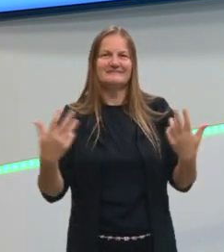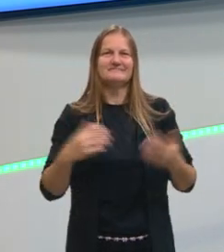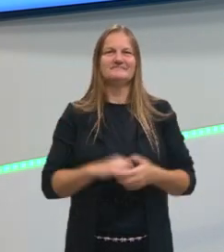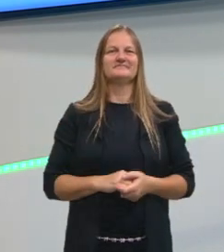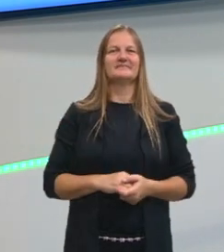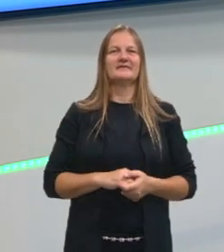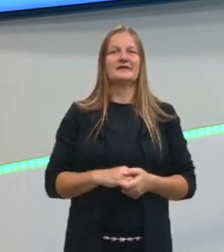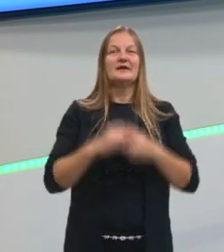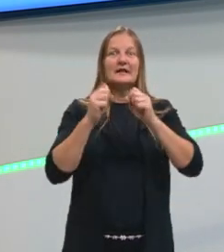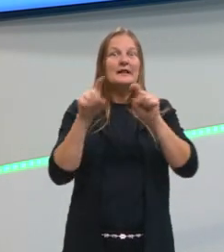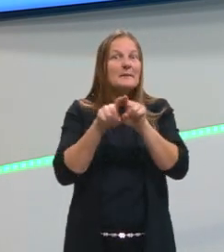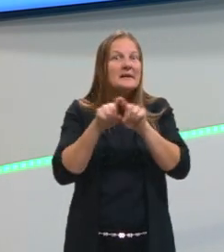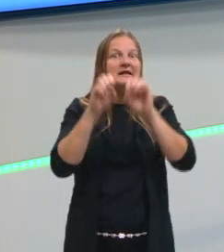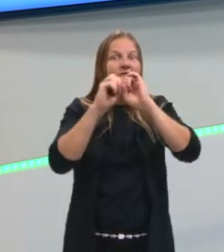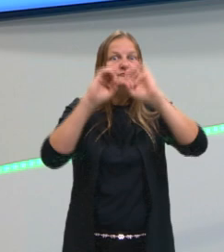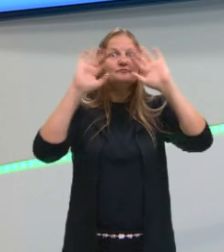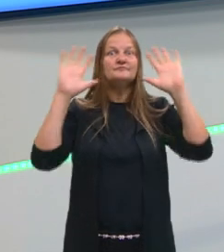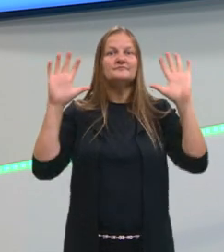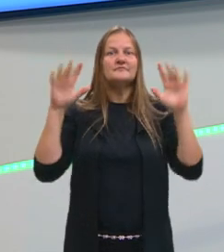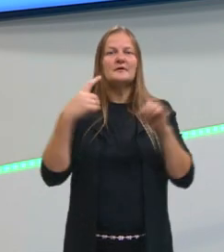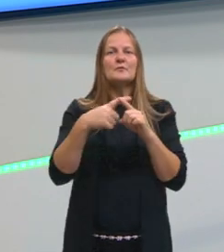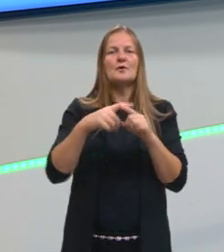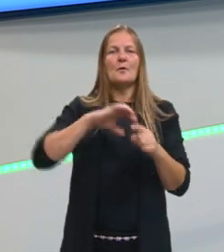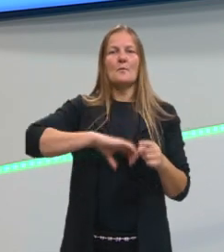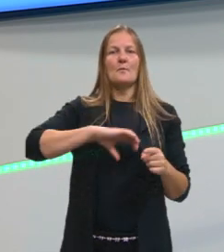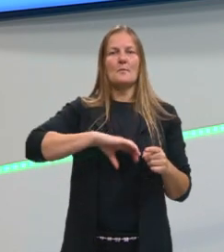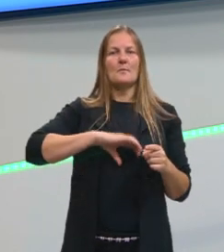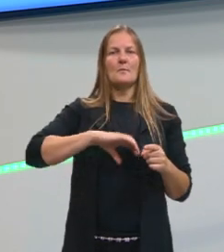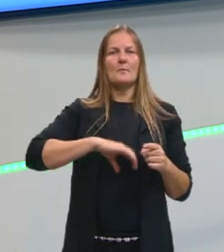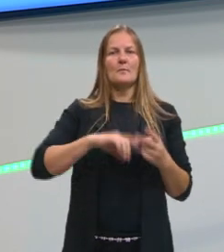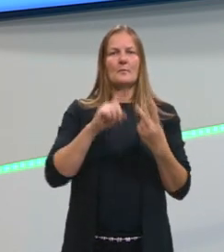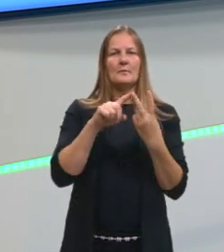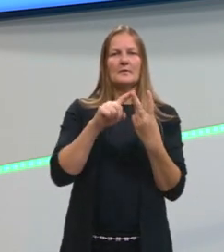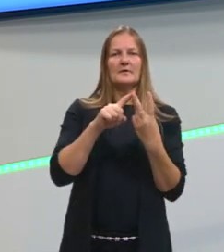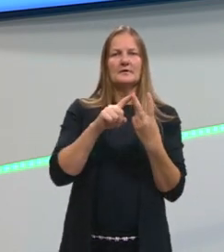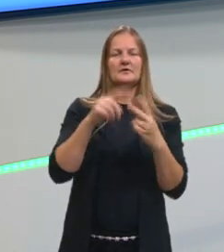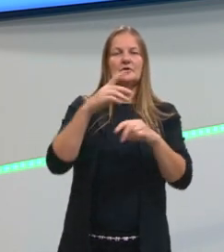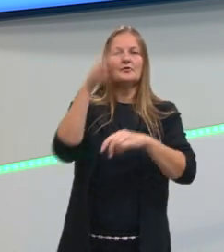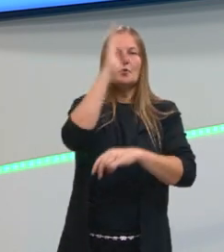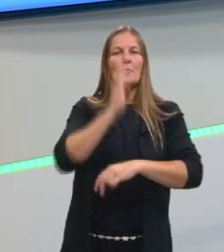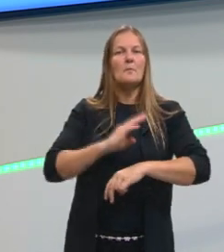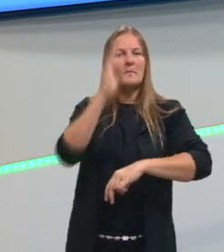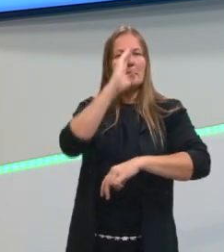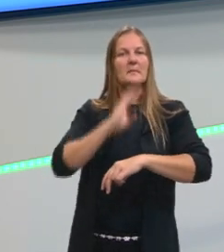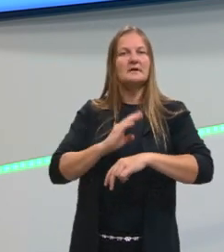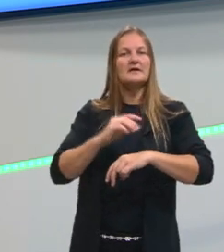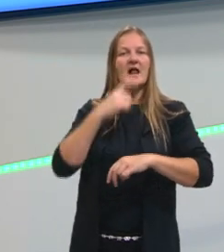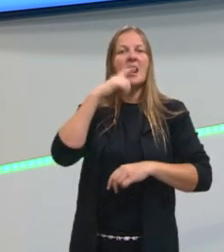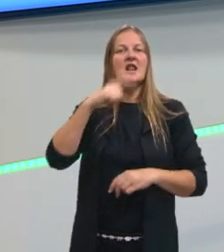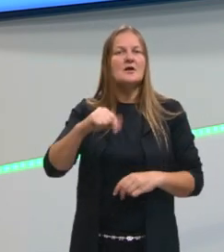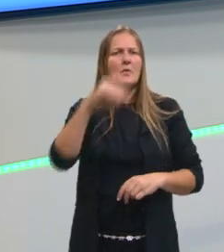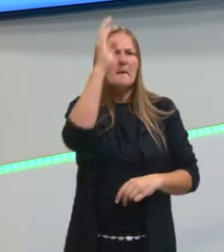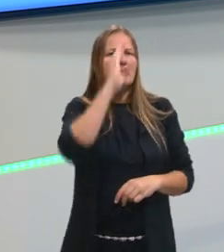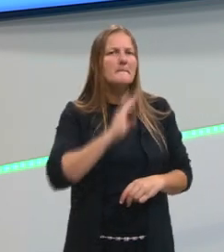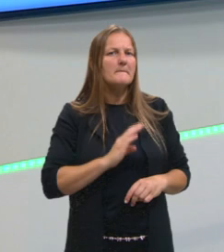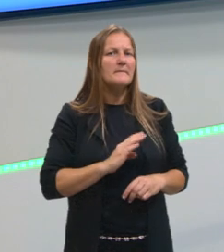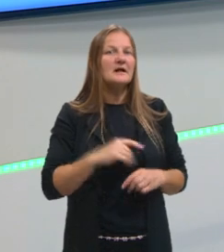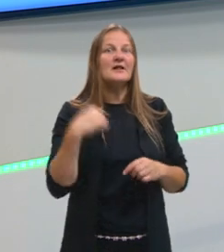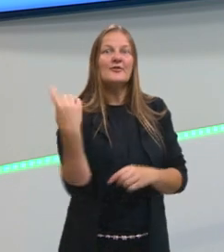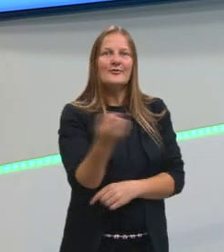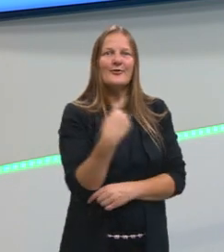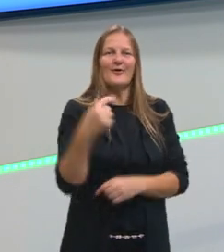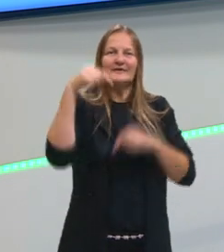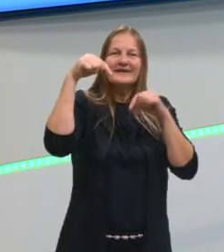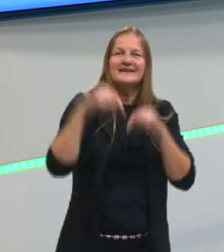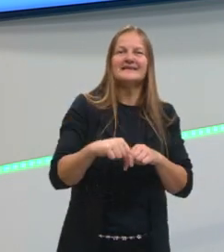questão importante que eu acho que eu não esclarecer a diferença do português e do brasileiro a língua brasileira é a língua que